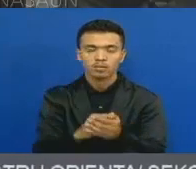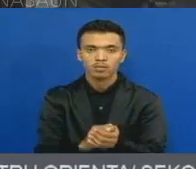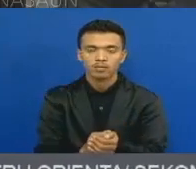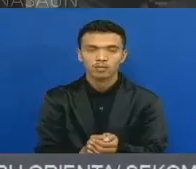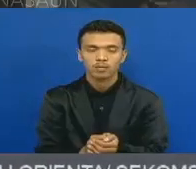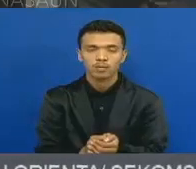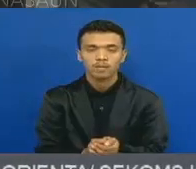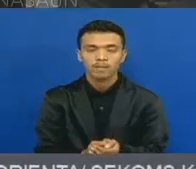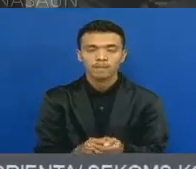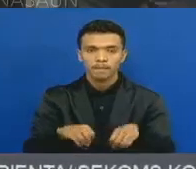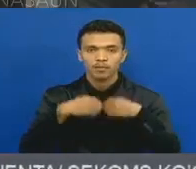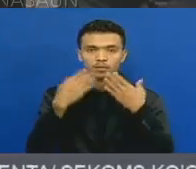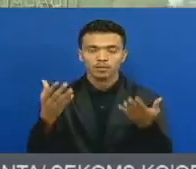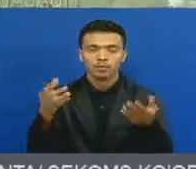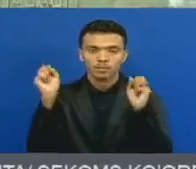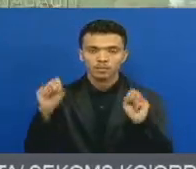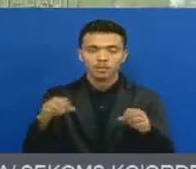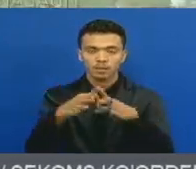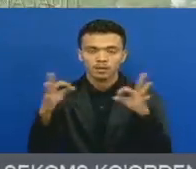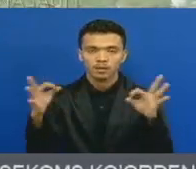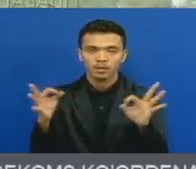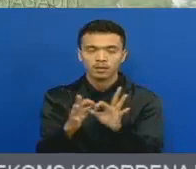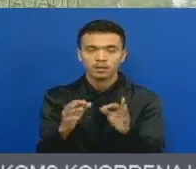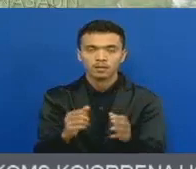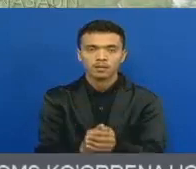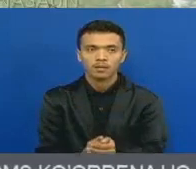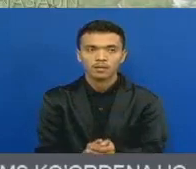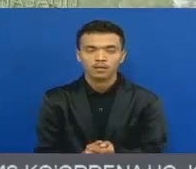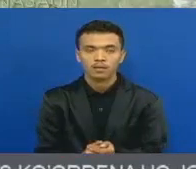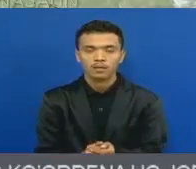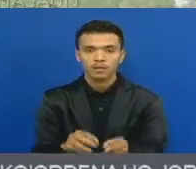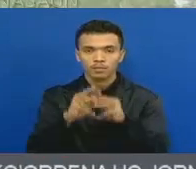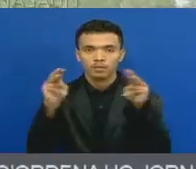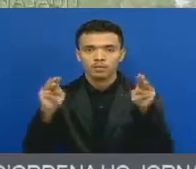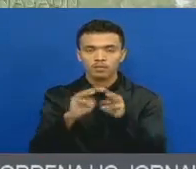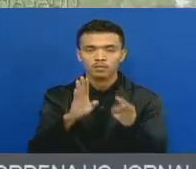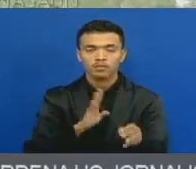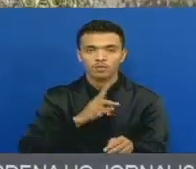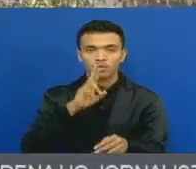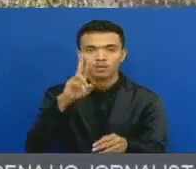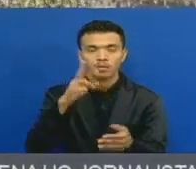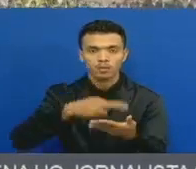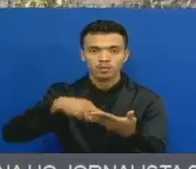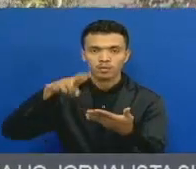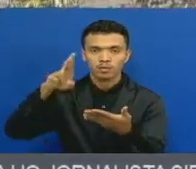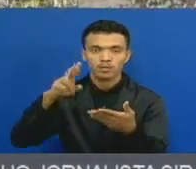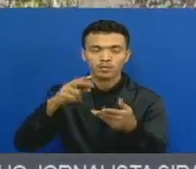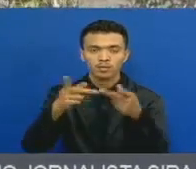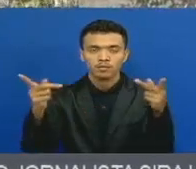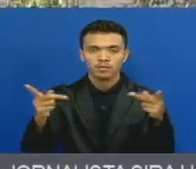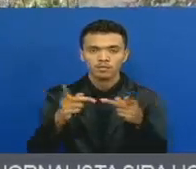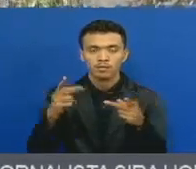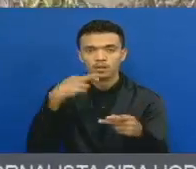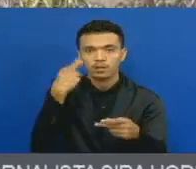direksaun nasional irrigasaun, provinsa ita beli normaliza. Enquanto extensionista agricultura municipio Baucau resista, terreno ba